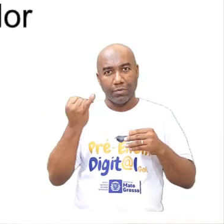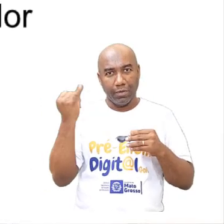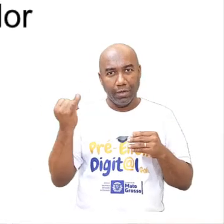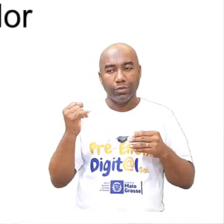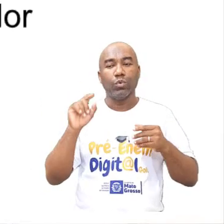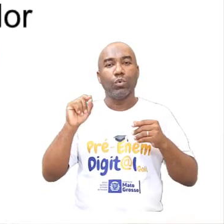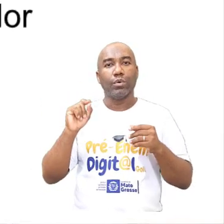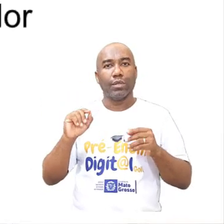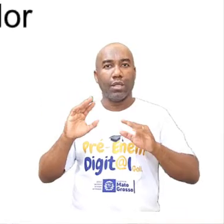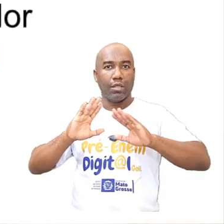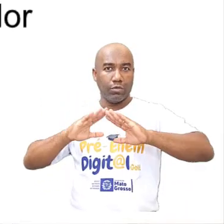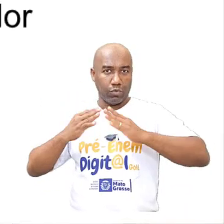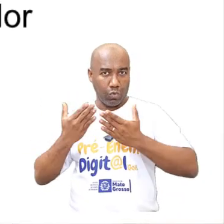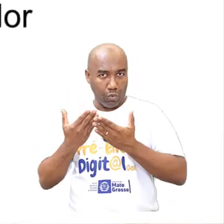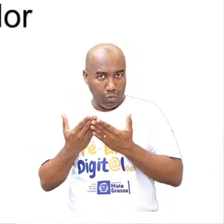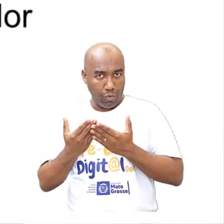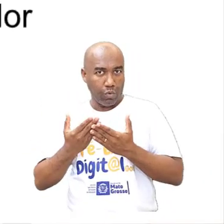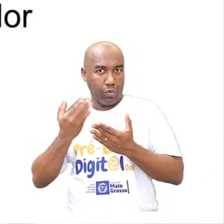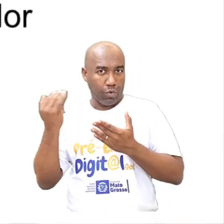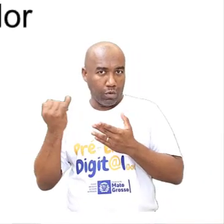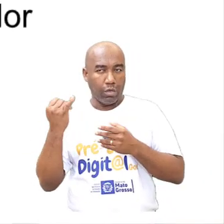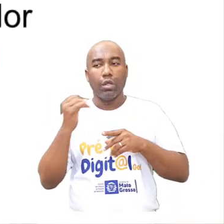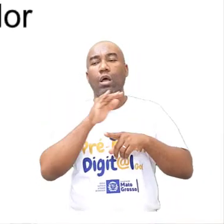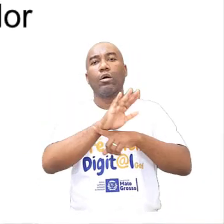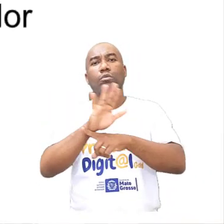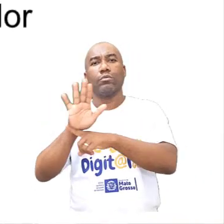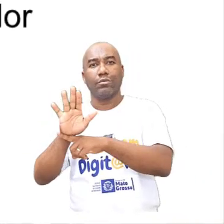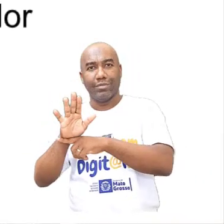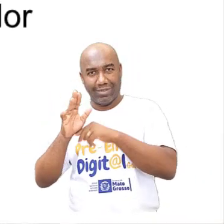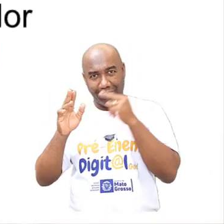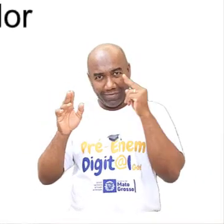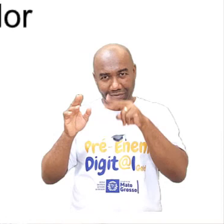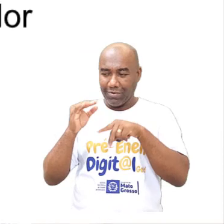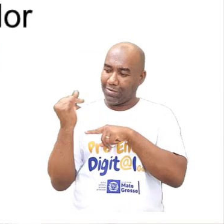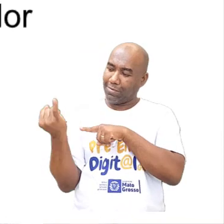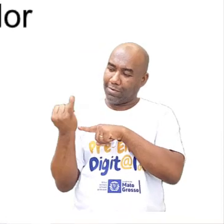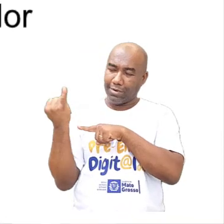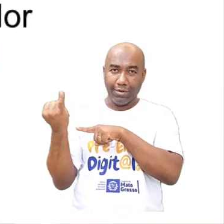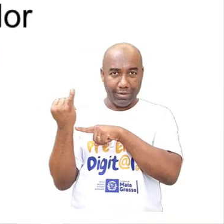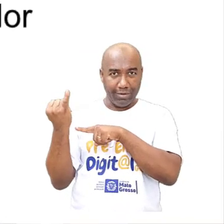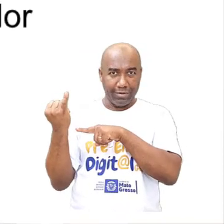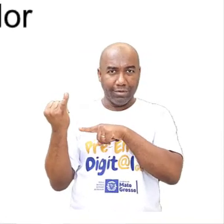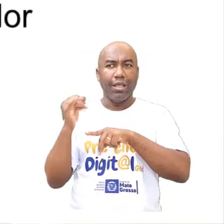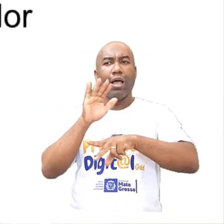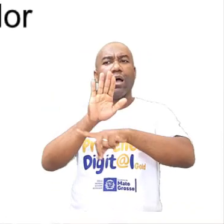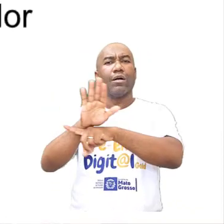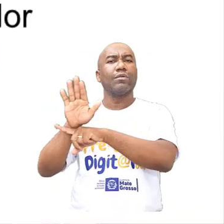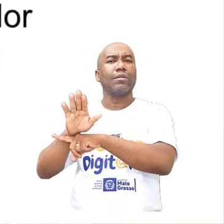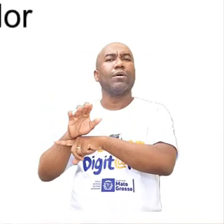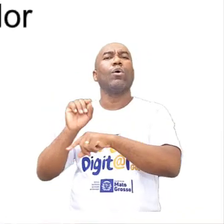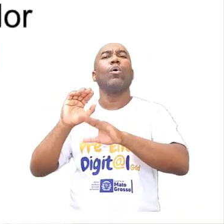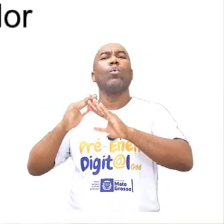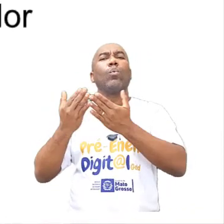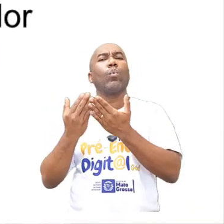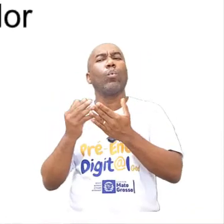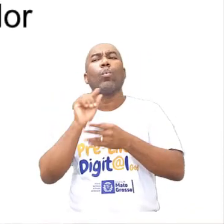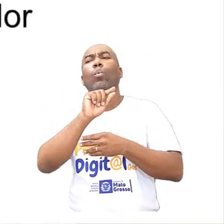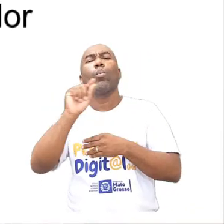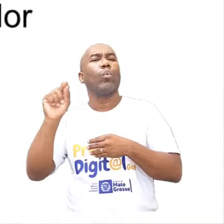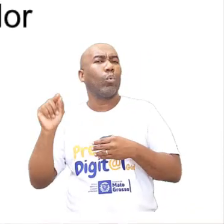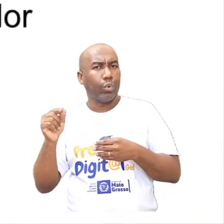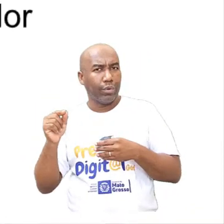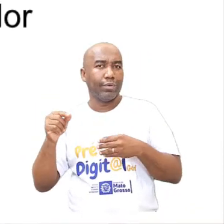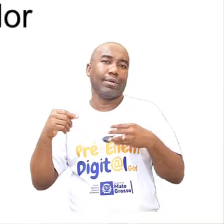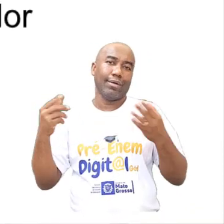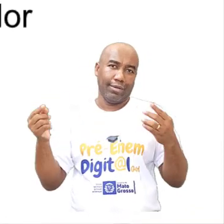a comunidade escolar... Ah, então como que ela começou o efeito? Ela começou com o termo.